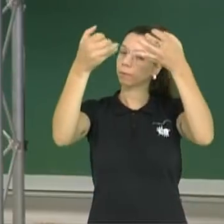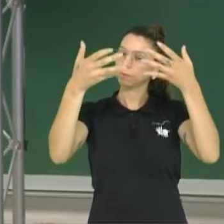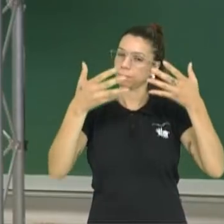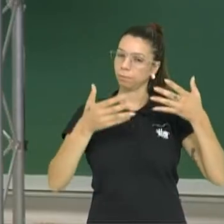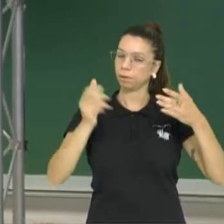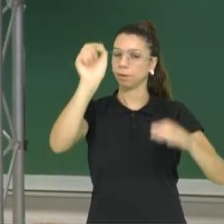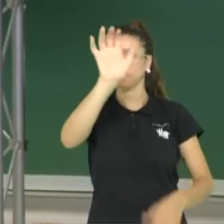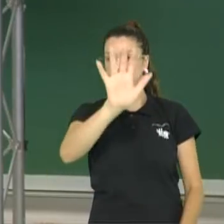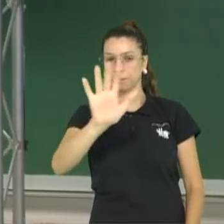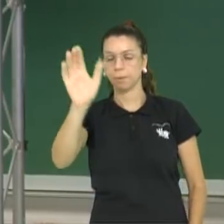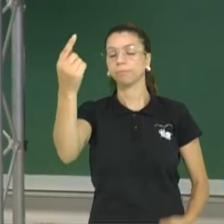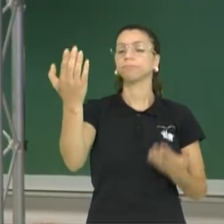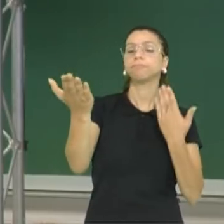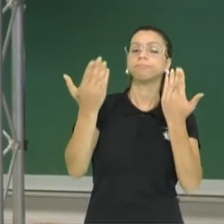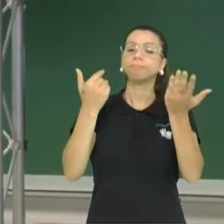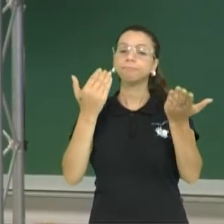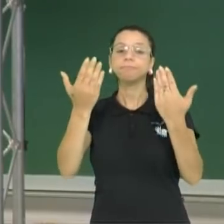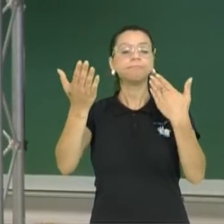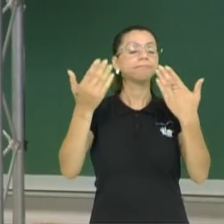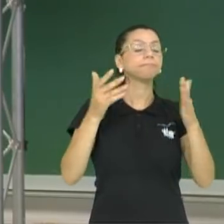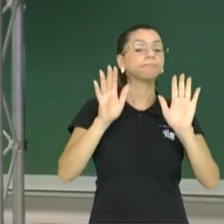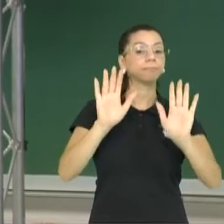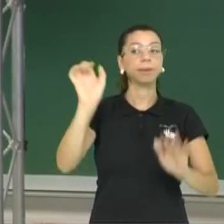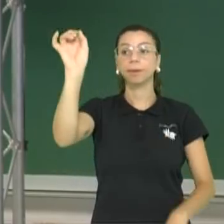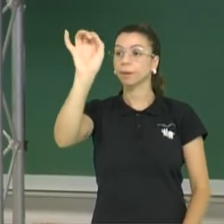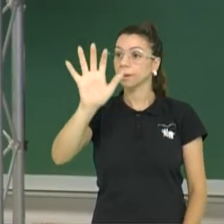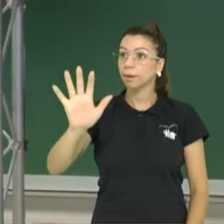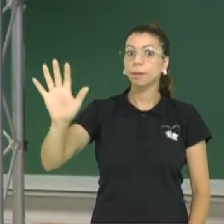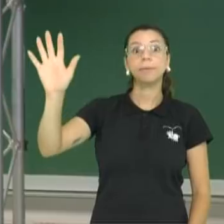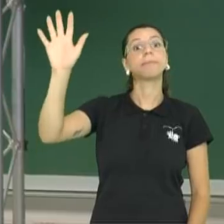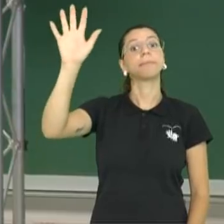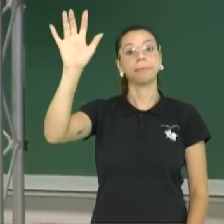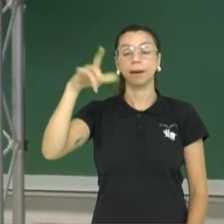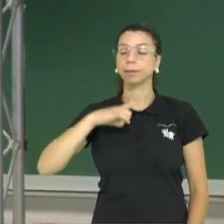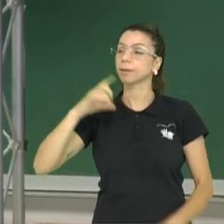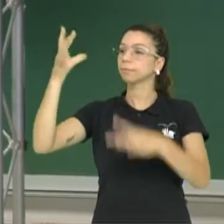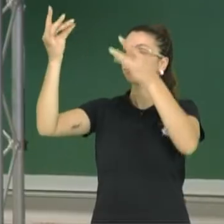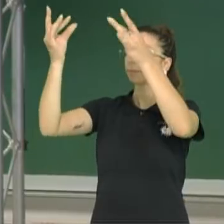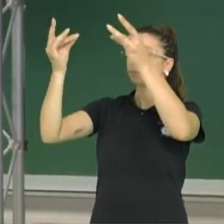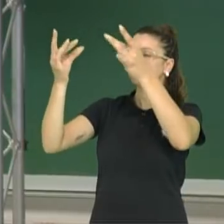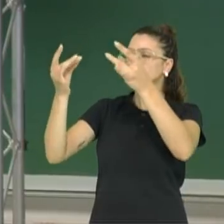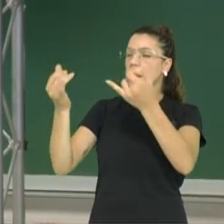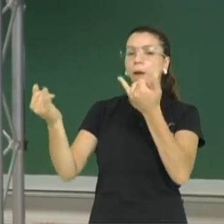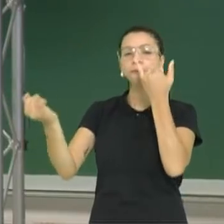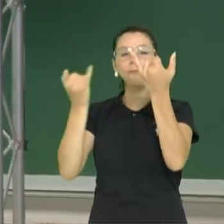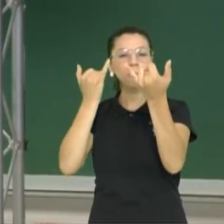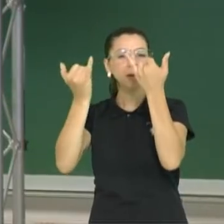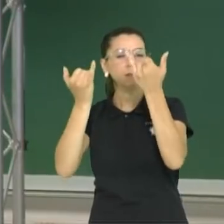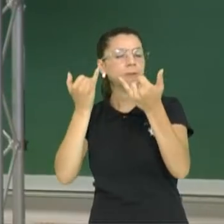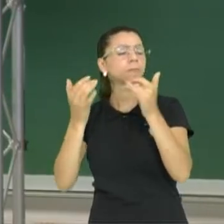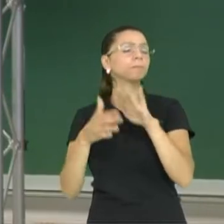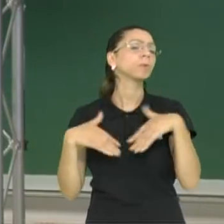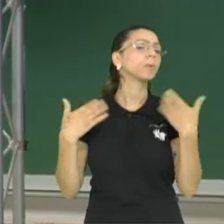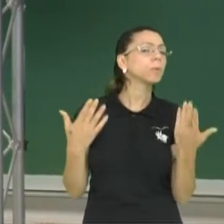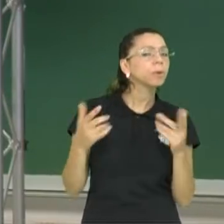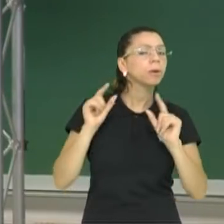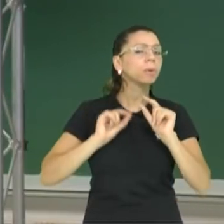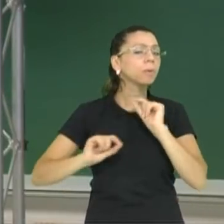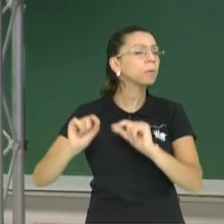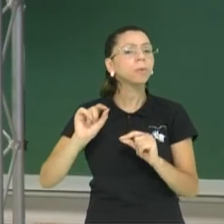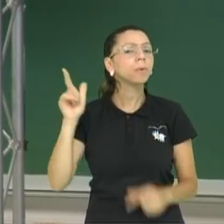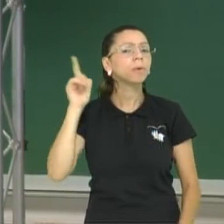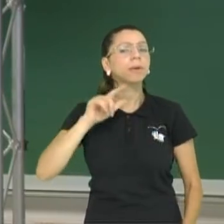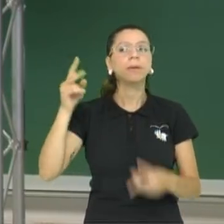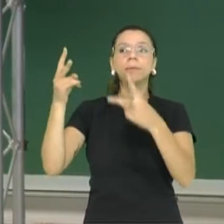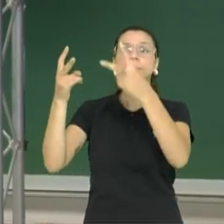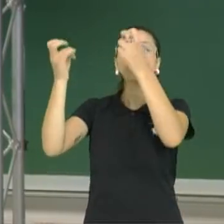imagem? É verdade. As imagens falam muitas coisas. O que será que a gente consegue tirar de informação dessa